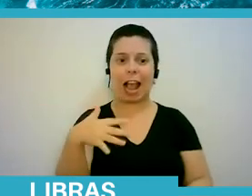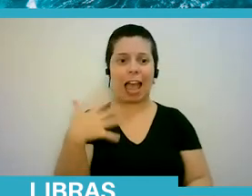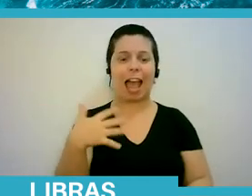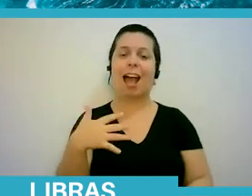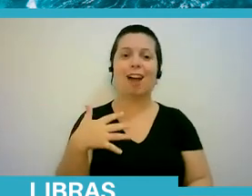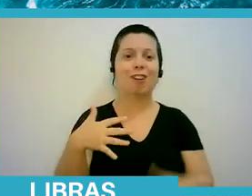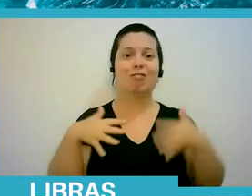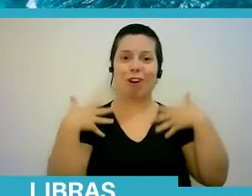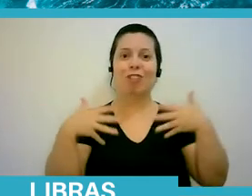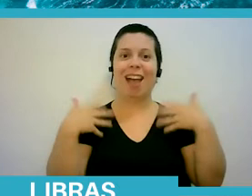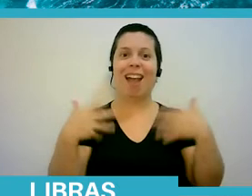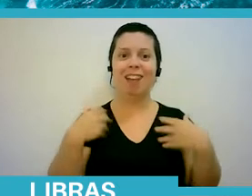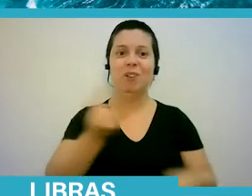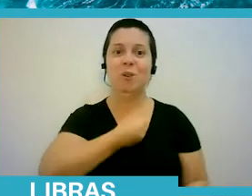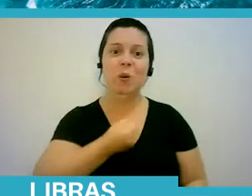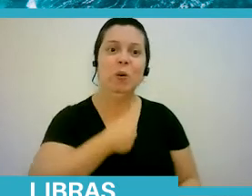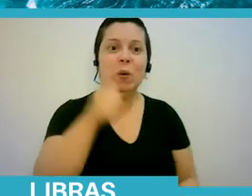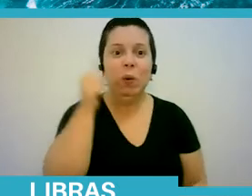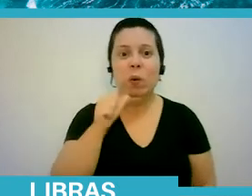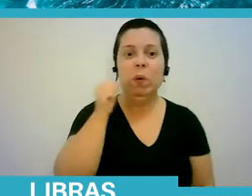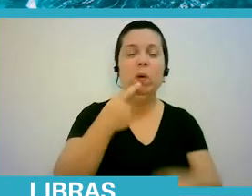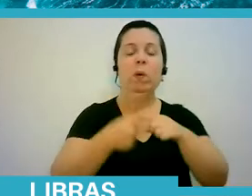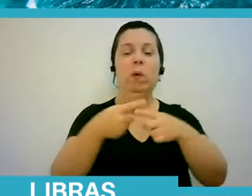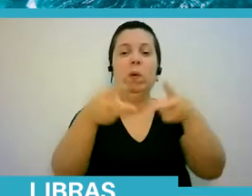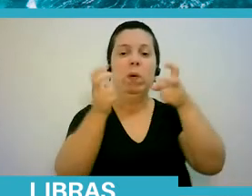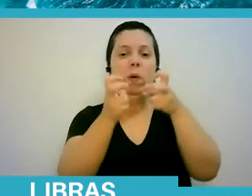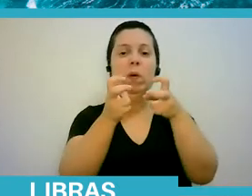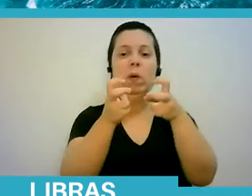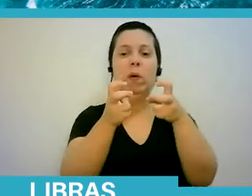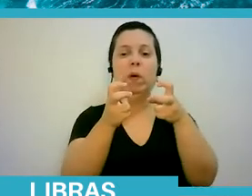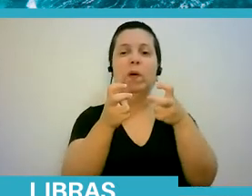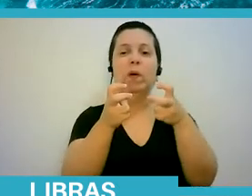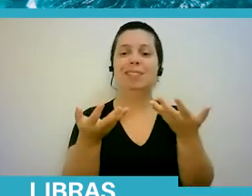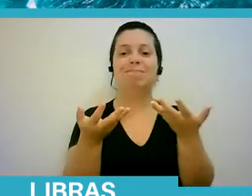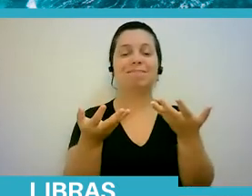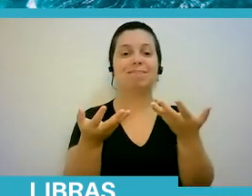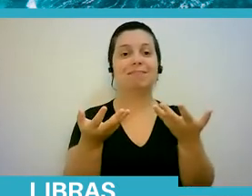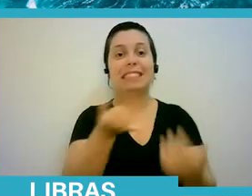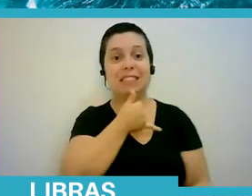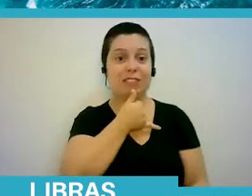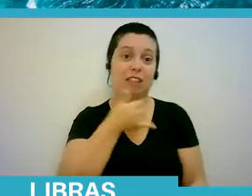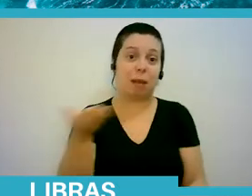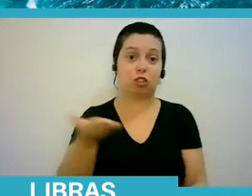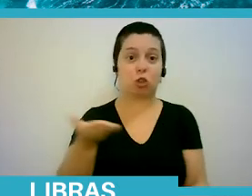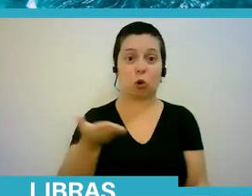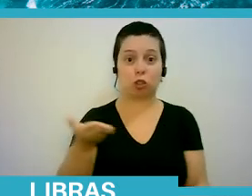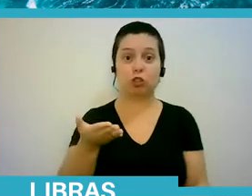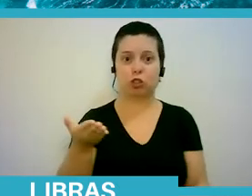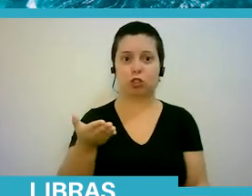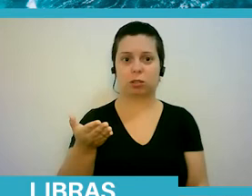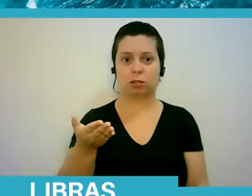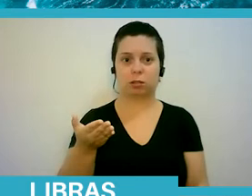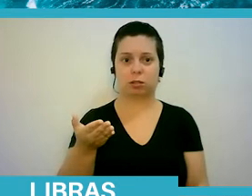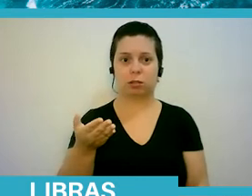muito contente com esse número, porque a gente pode perceber que, infelizmente, hoje, o número de